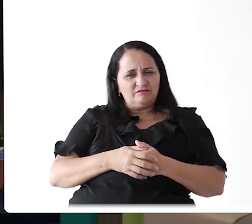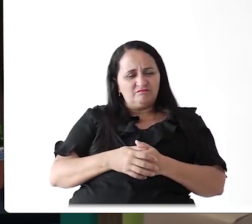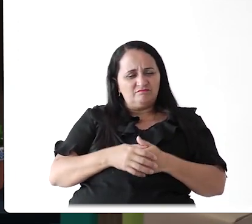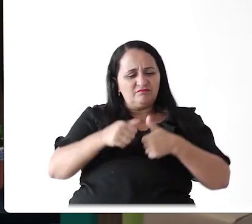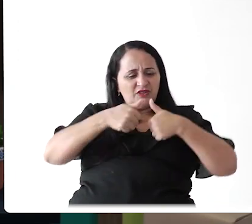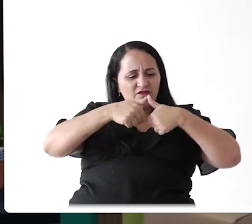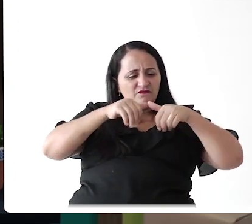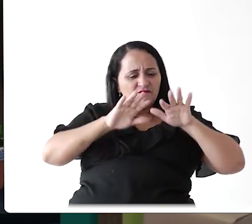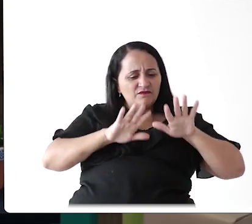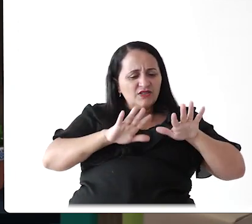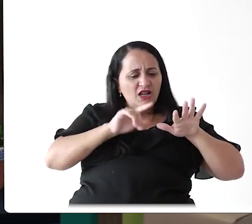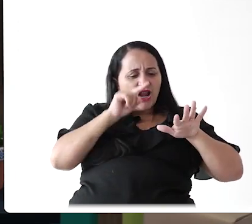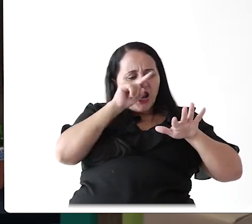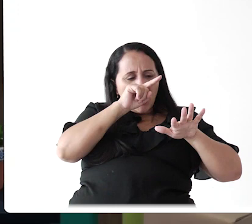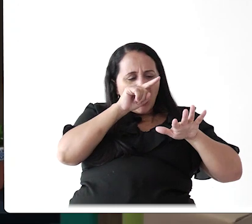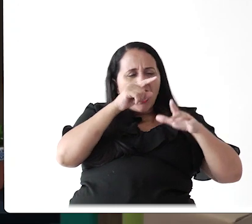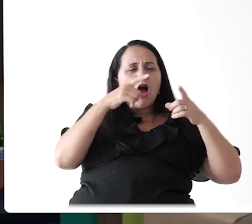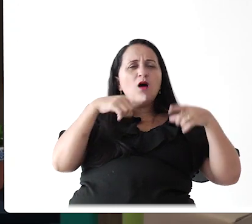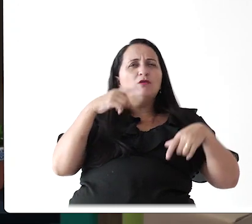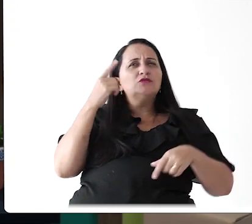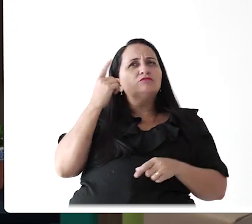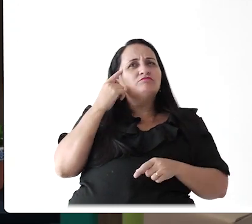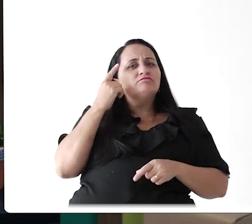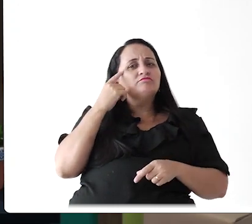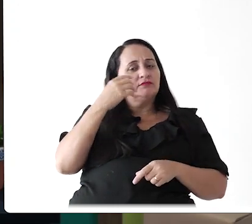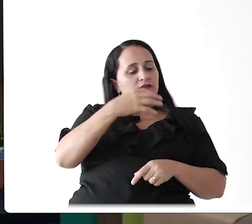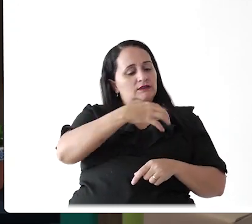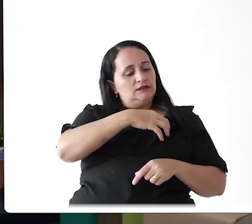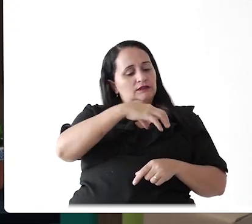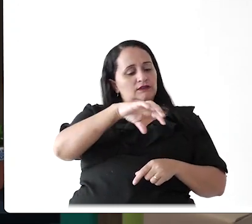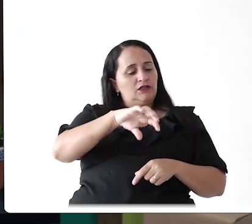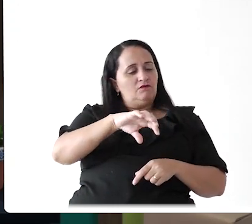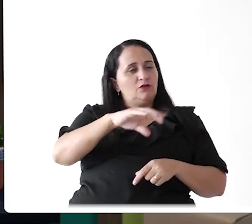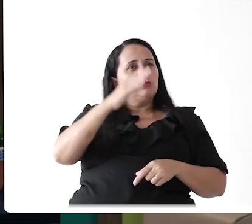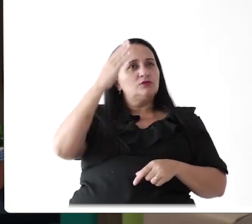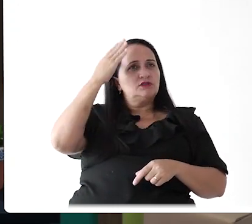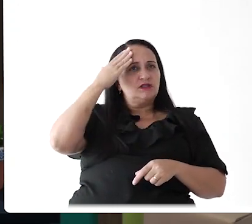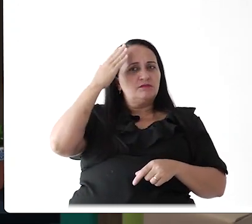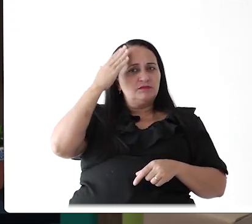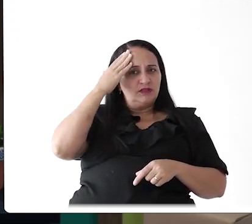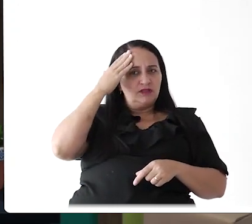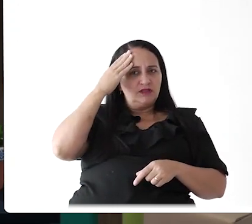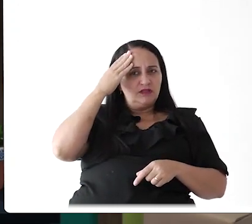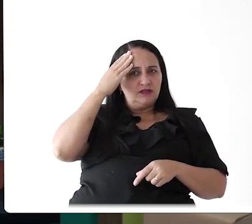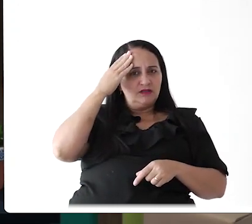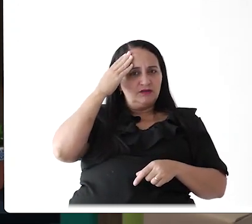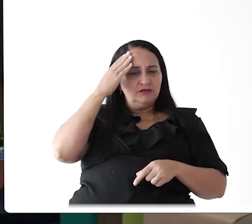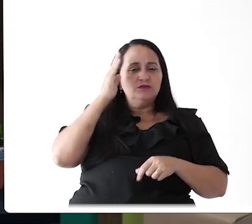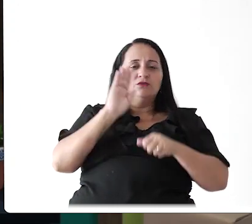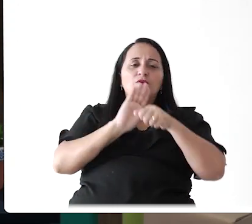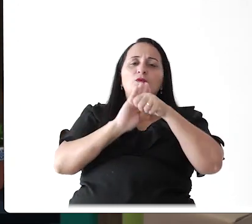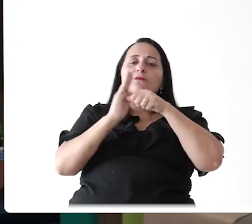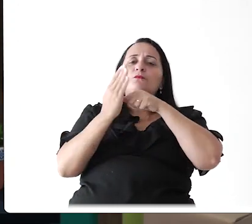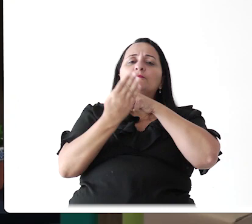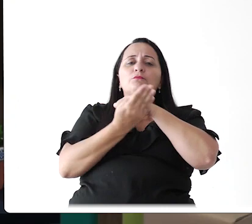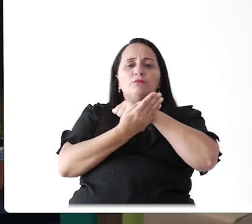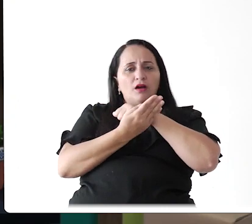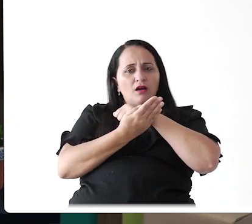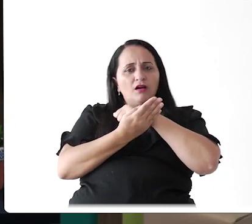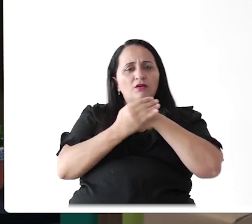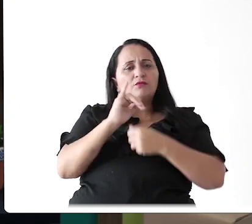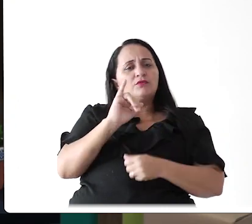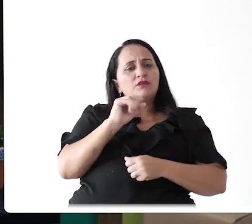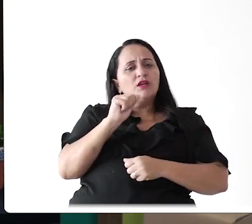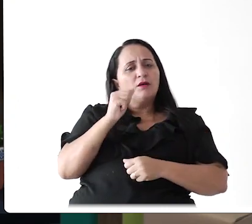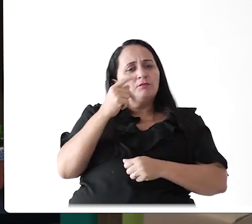nós somos moradores de Salvador, identificamos que IAPI é um bairro da